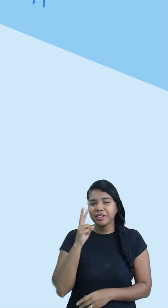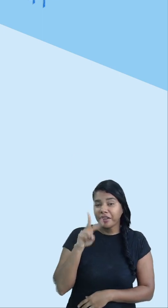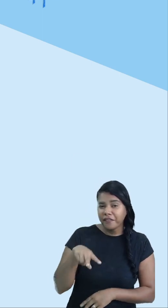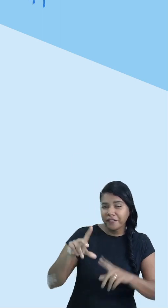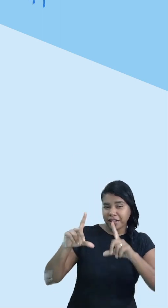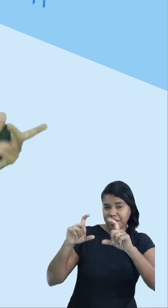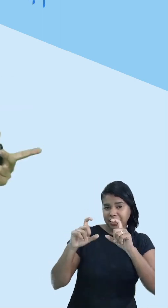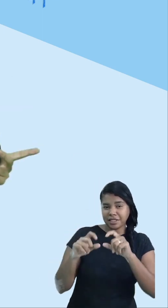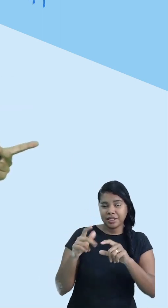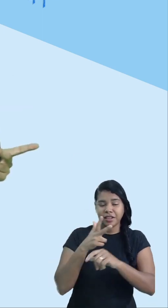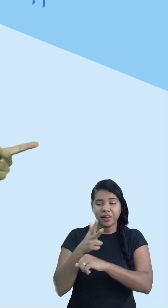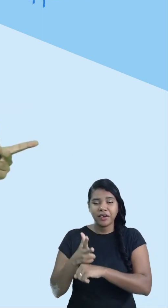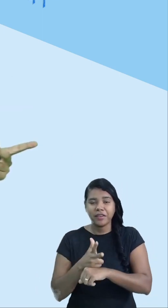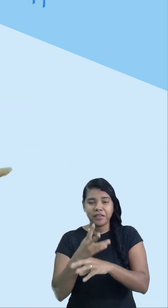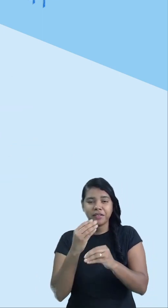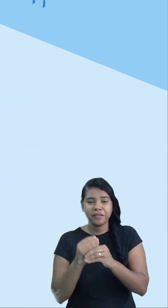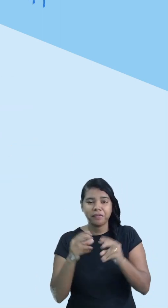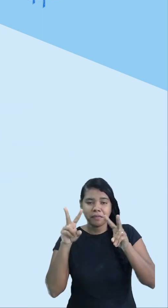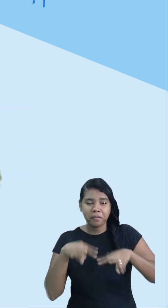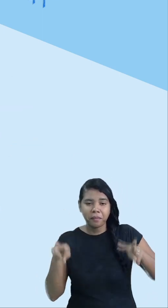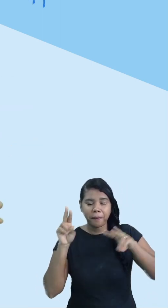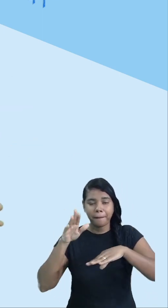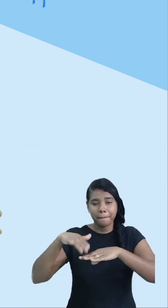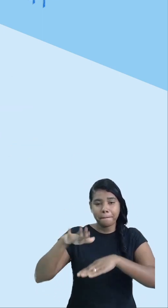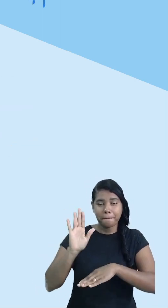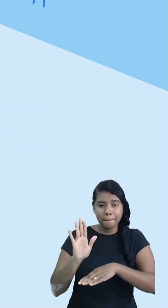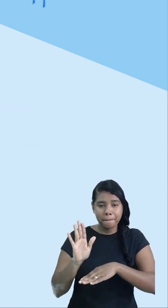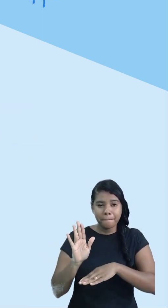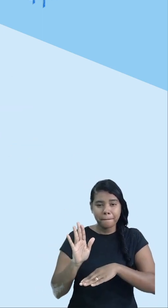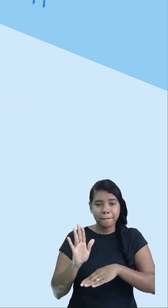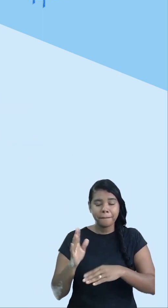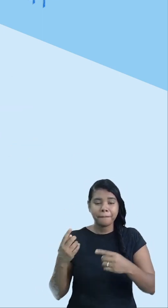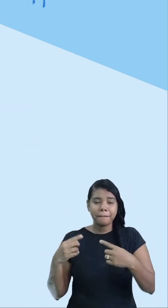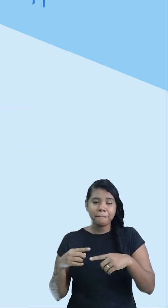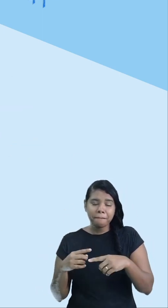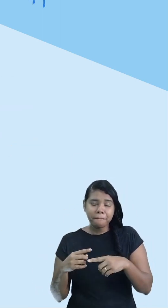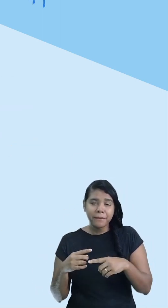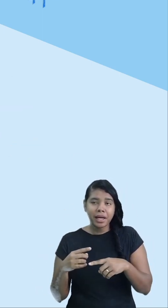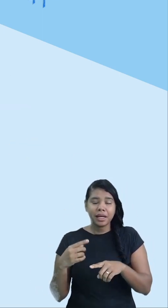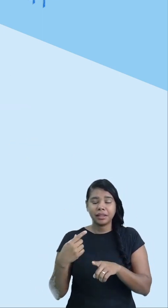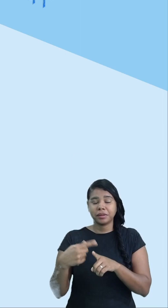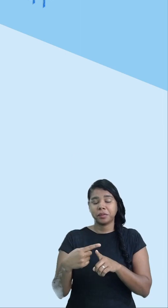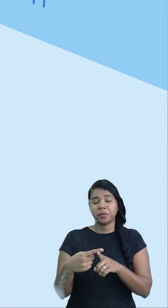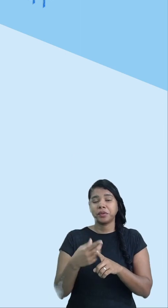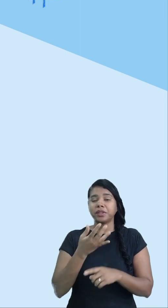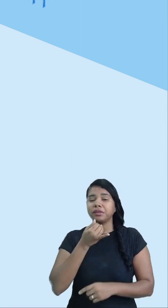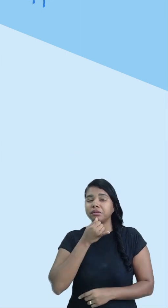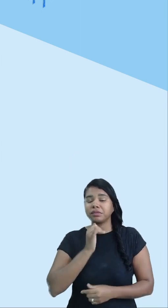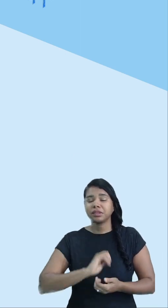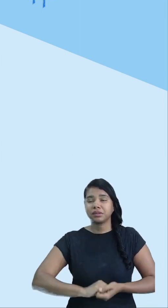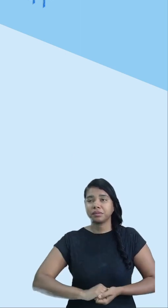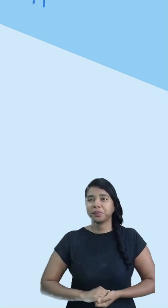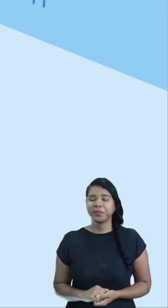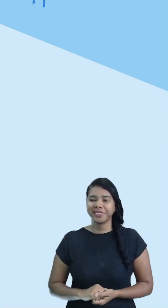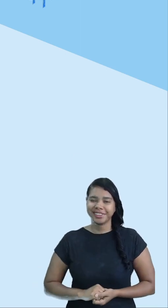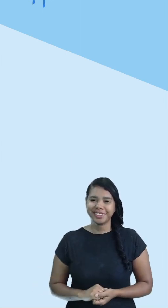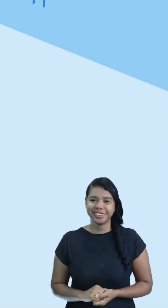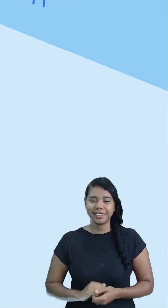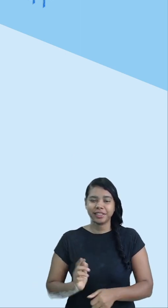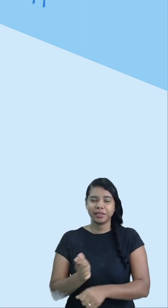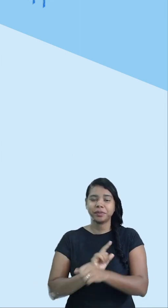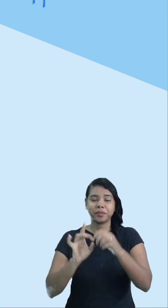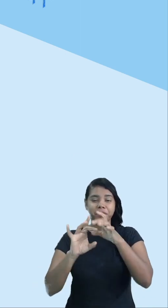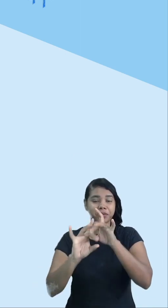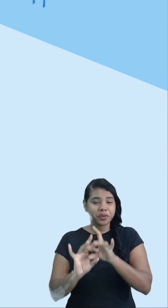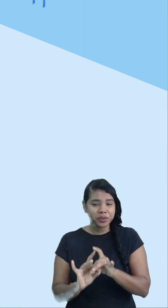veja o meu vídeo e tenha mais visualização. O que isso impacta? Impacta diretamente uma forma de gestão do